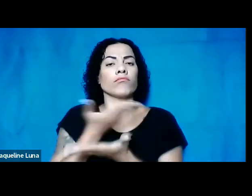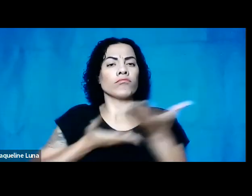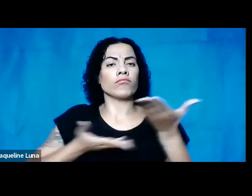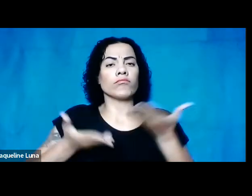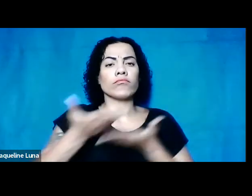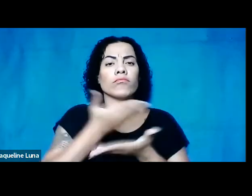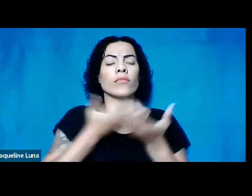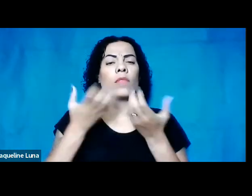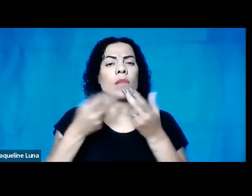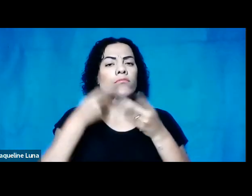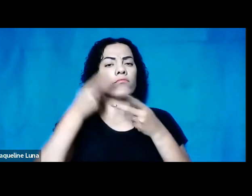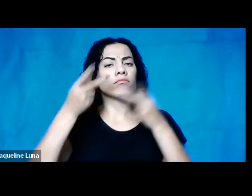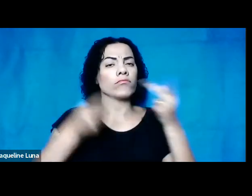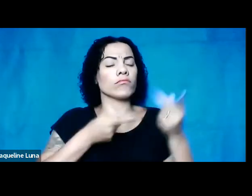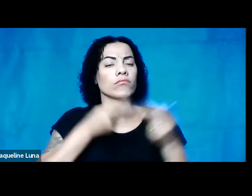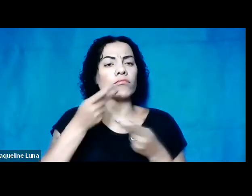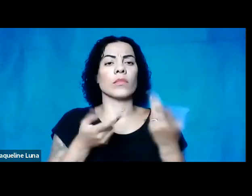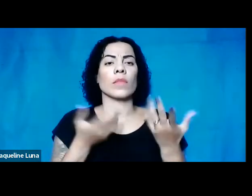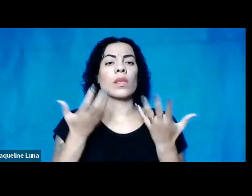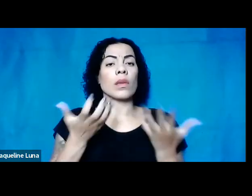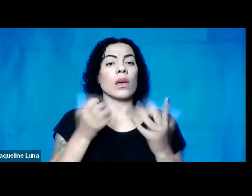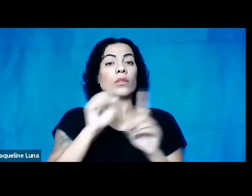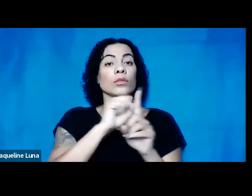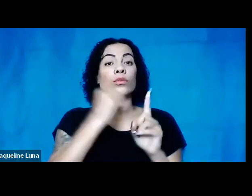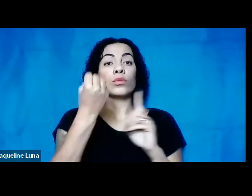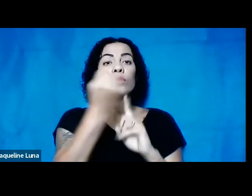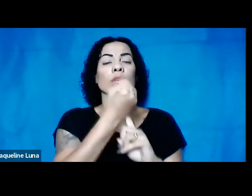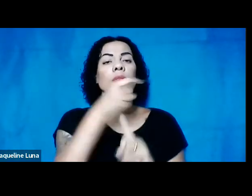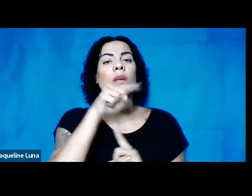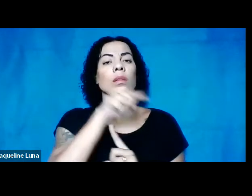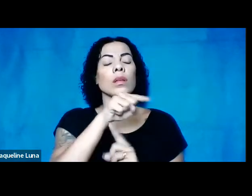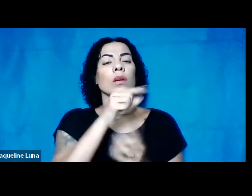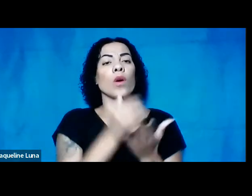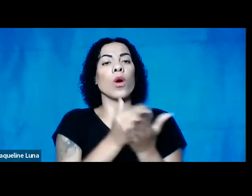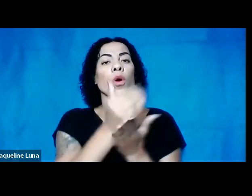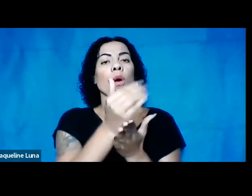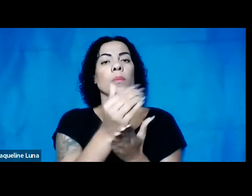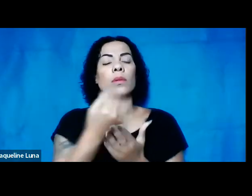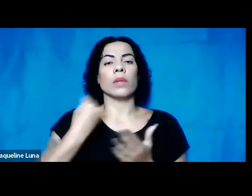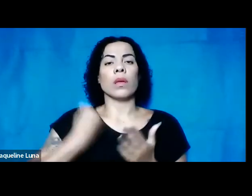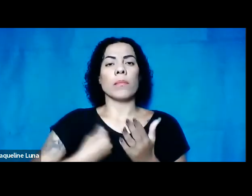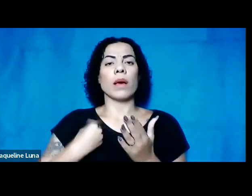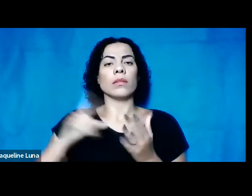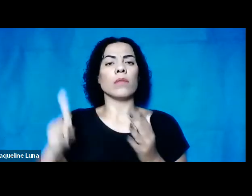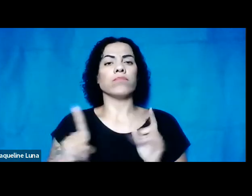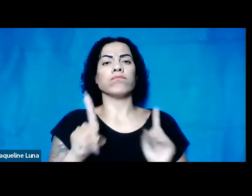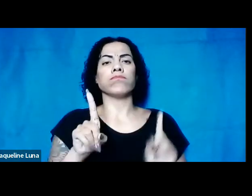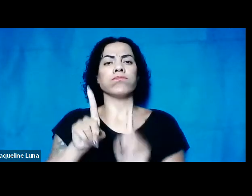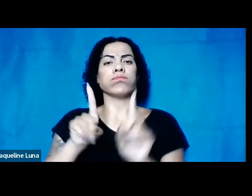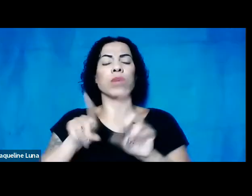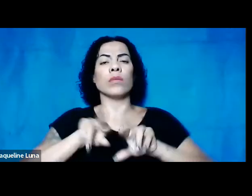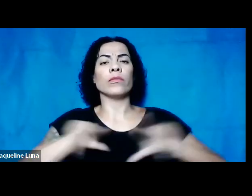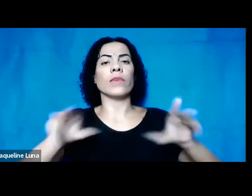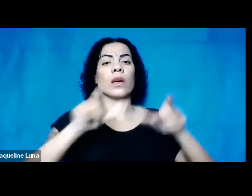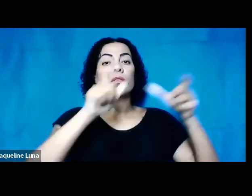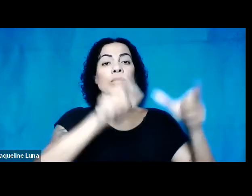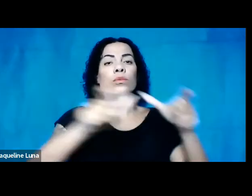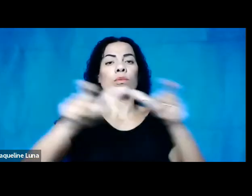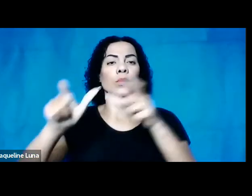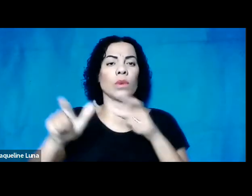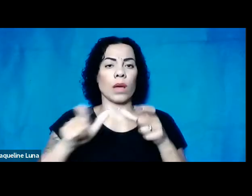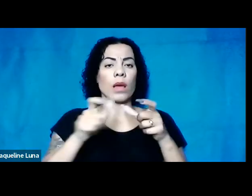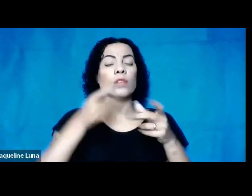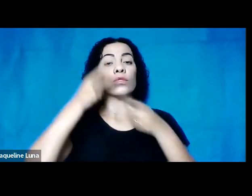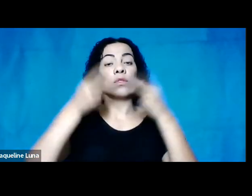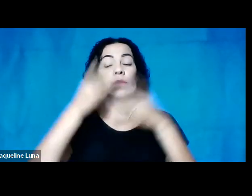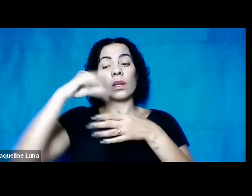interlocução, que a sociedade ocupe esses nossos espaços aqui de fala da Fiocruz. Queremos